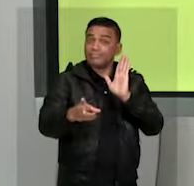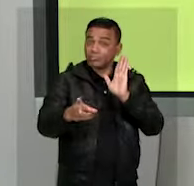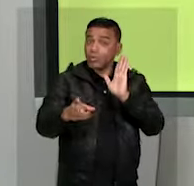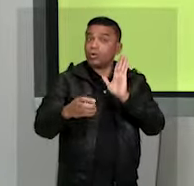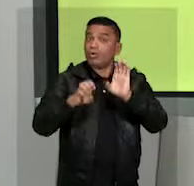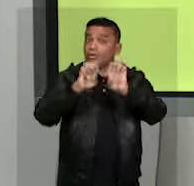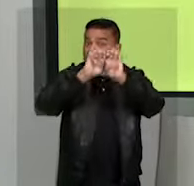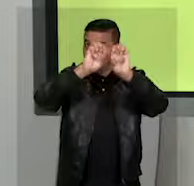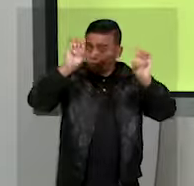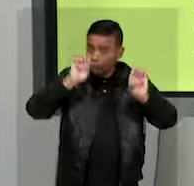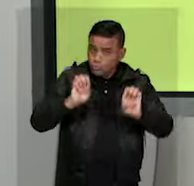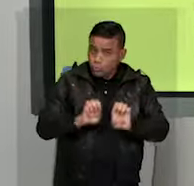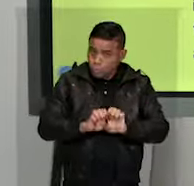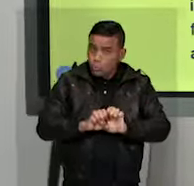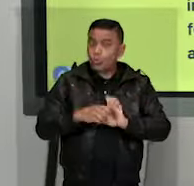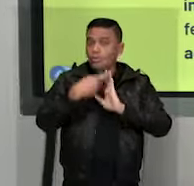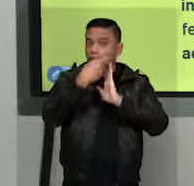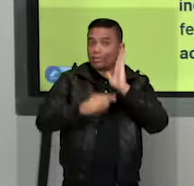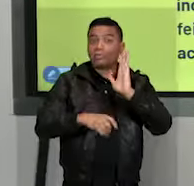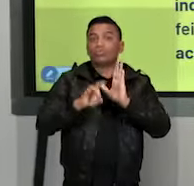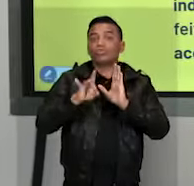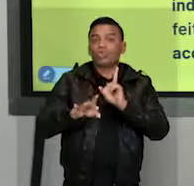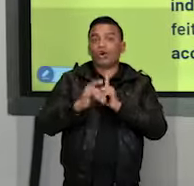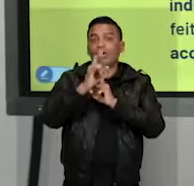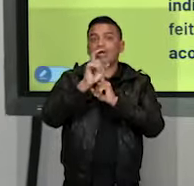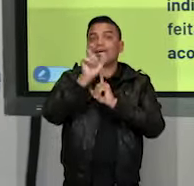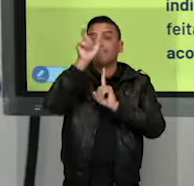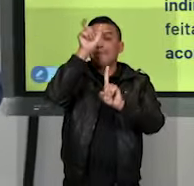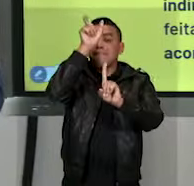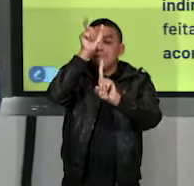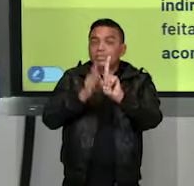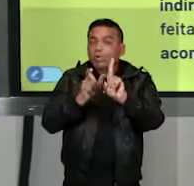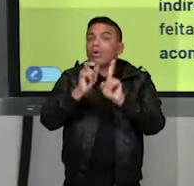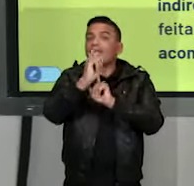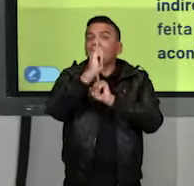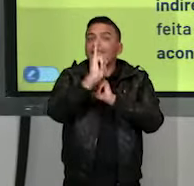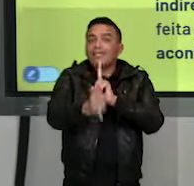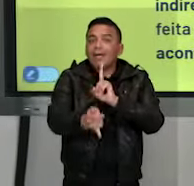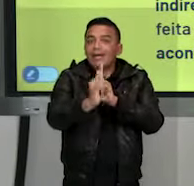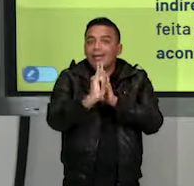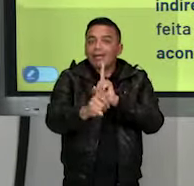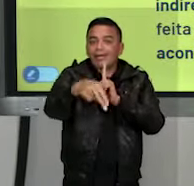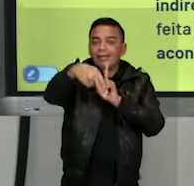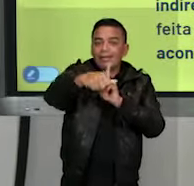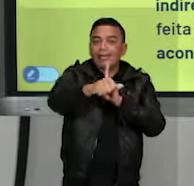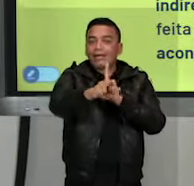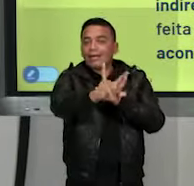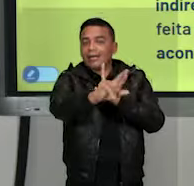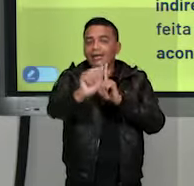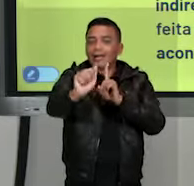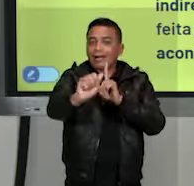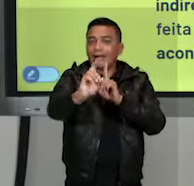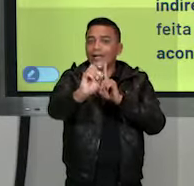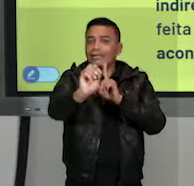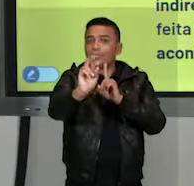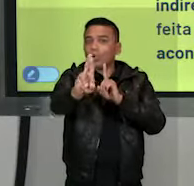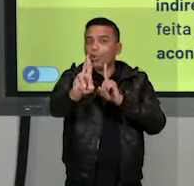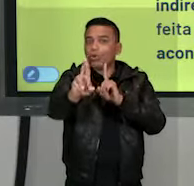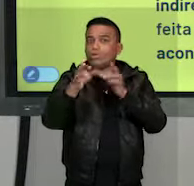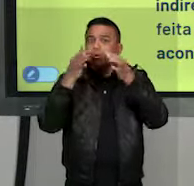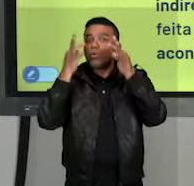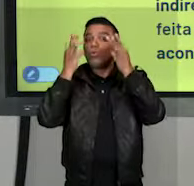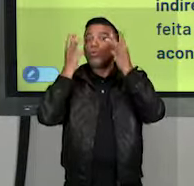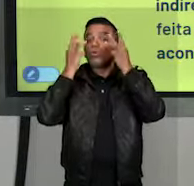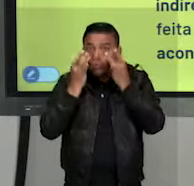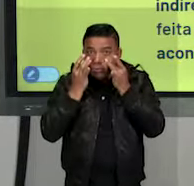texto tem só o narrador. E o narrador, ele é observador. Eu